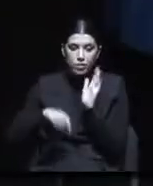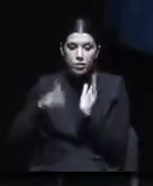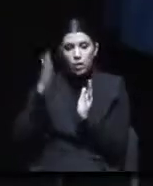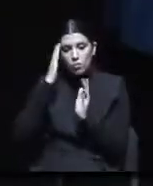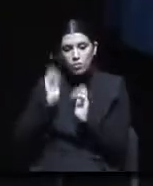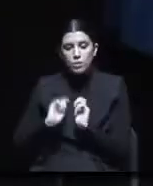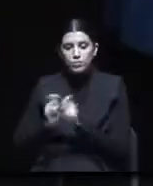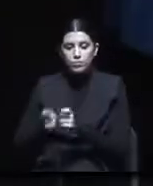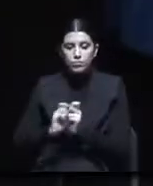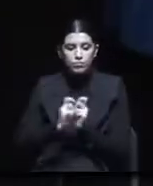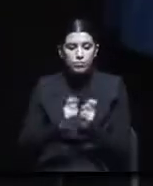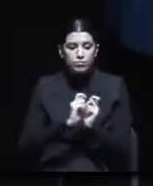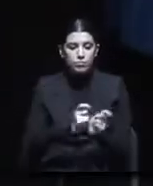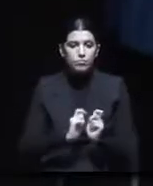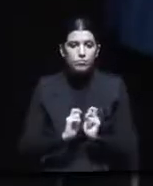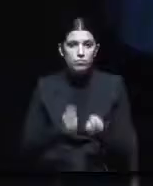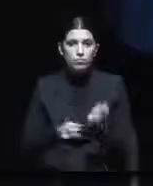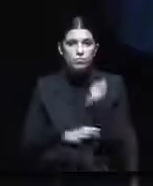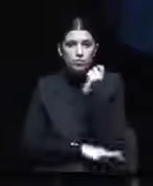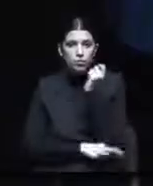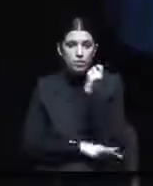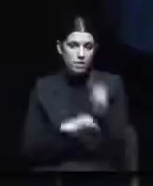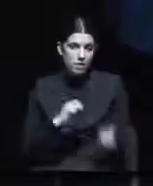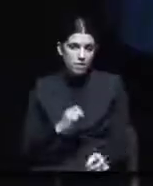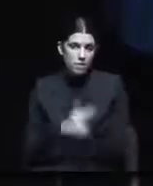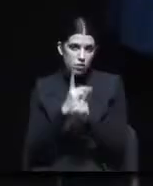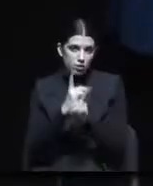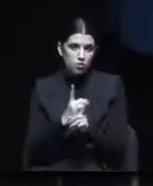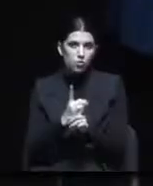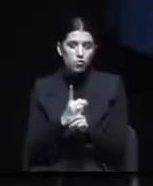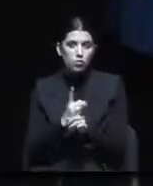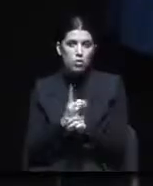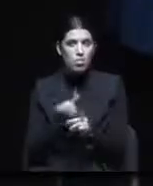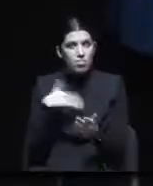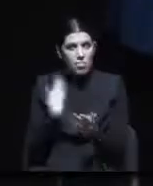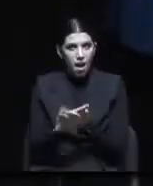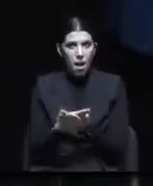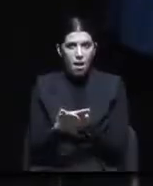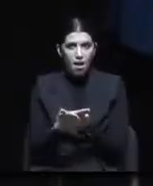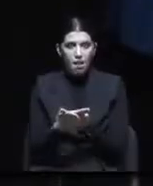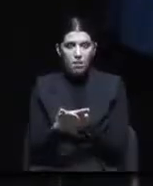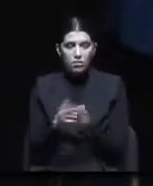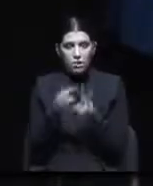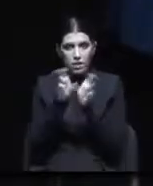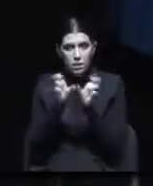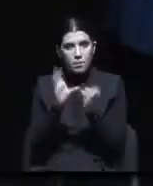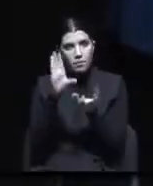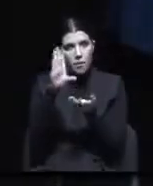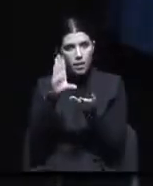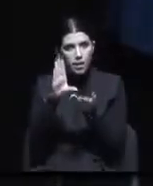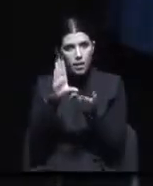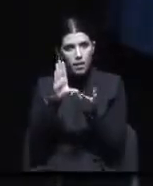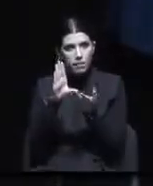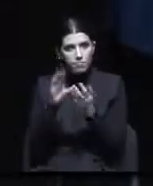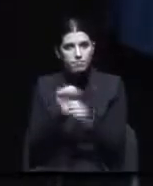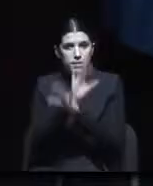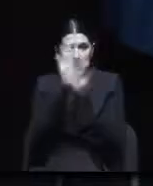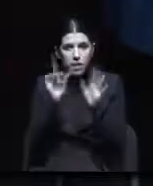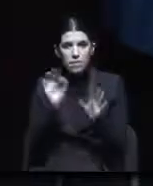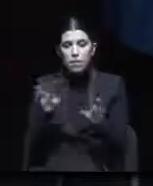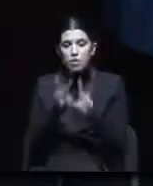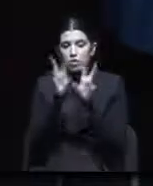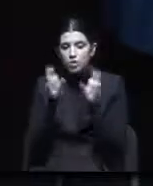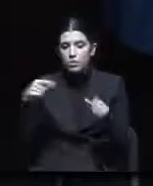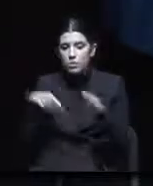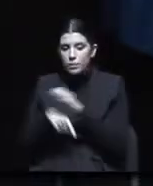delegações de competências para as juntas de freguesia, que vêm esvaziar de alguma forma este tema. No entanto, as questões de fundo